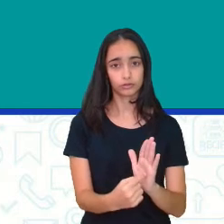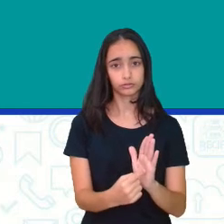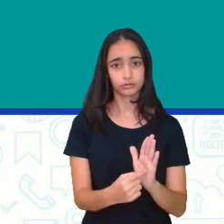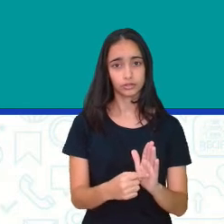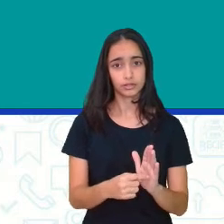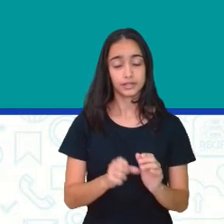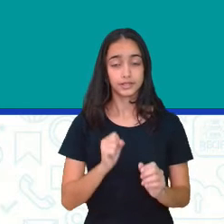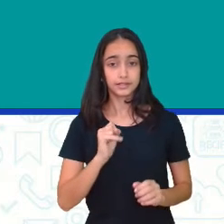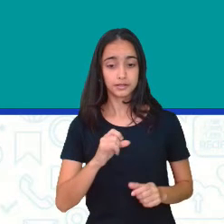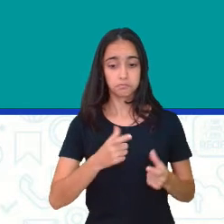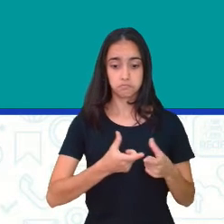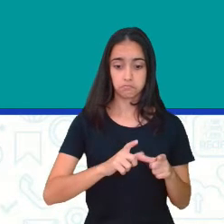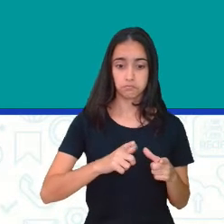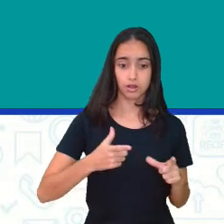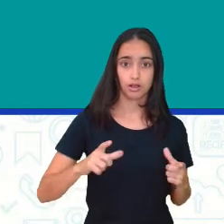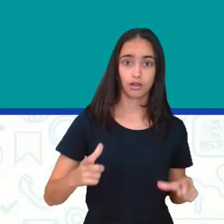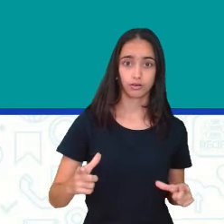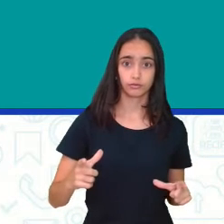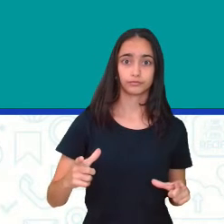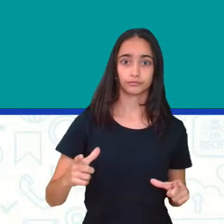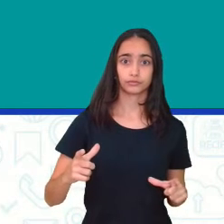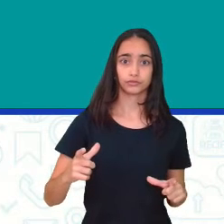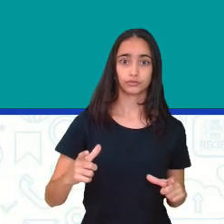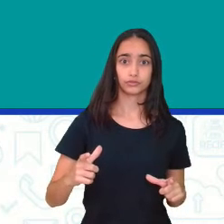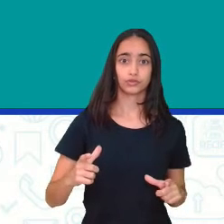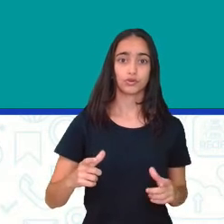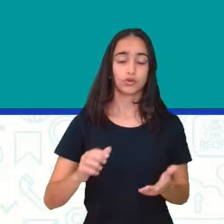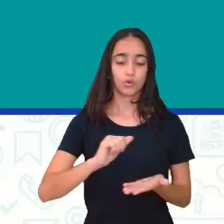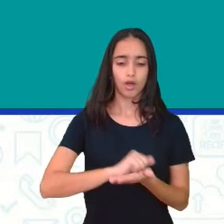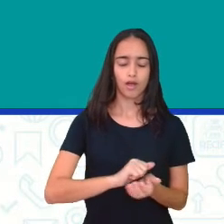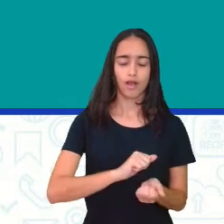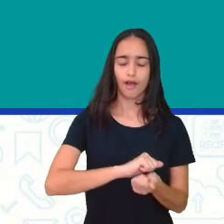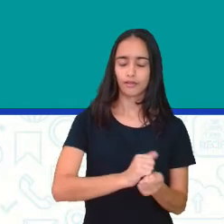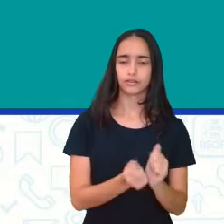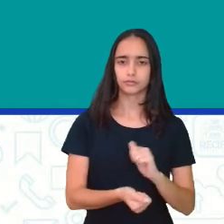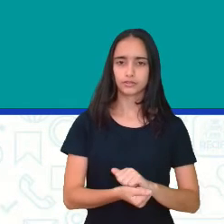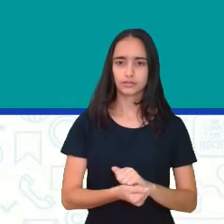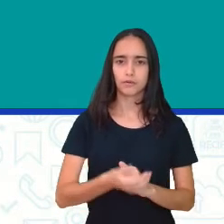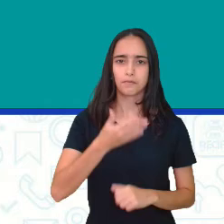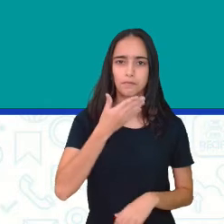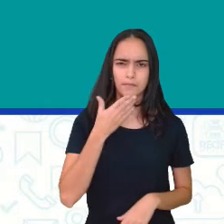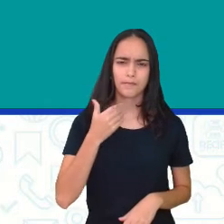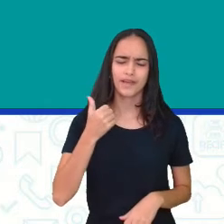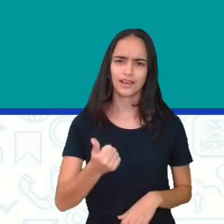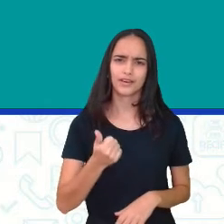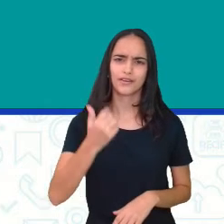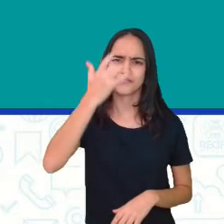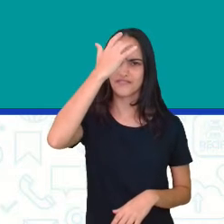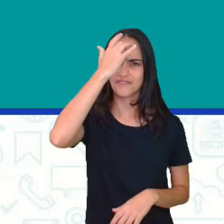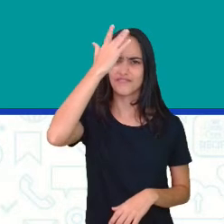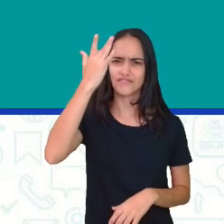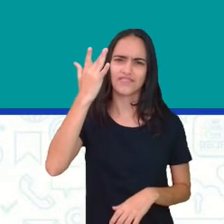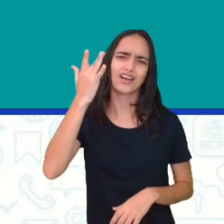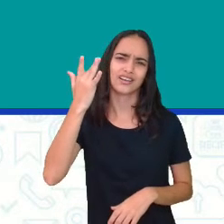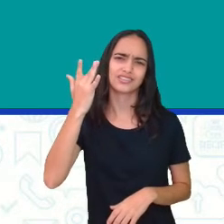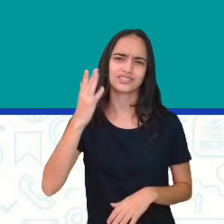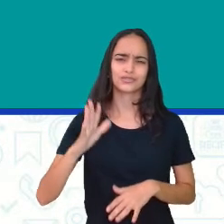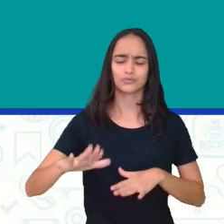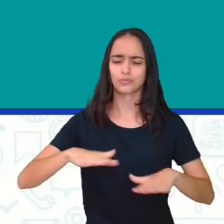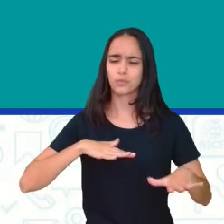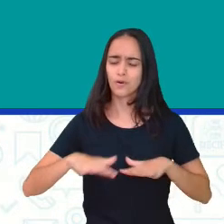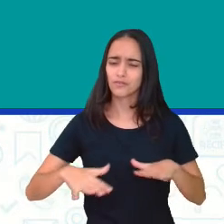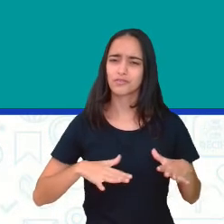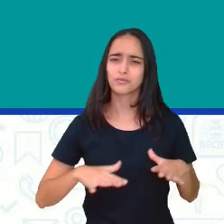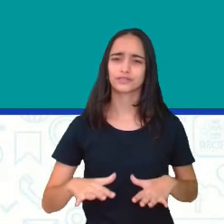maior o processo adaptativo ao treinamento físico, melhor e mais fácil será a execução do